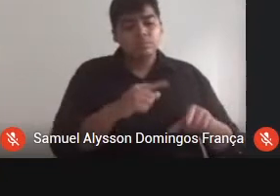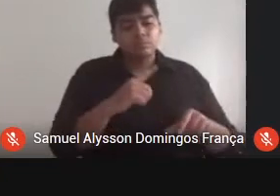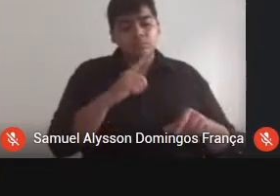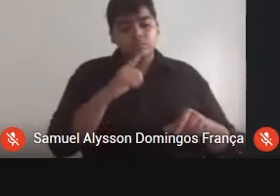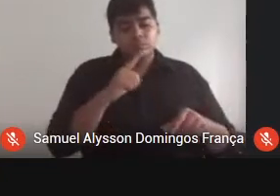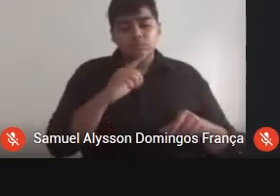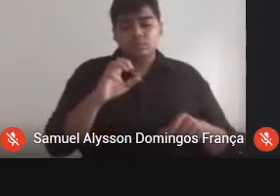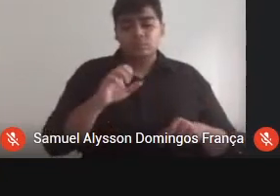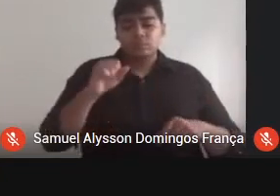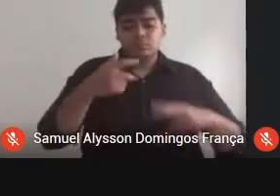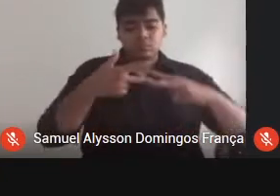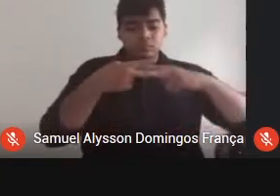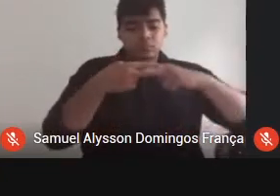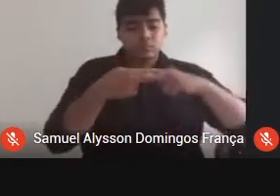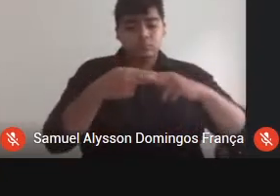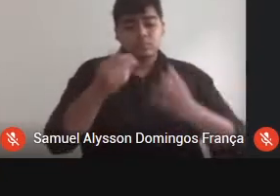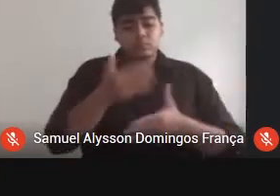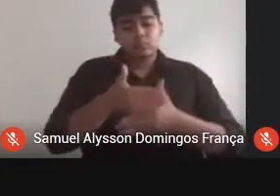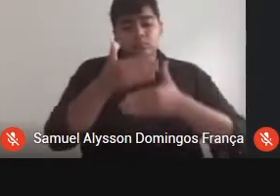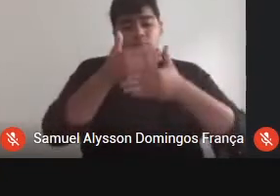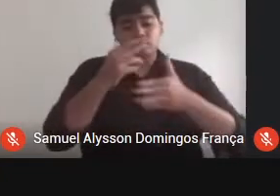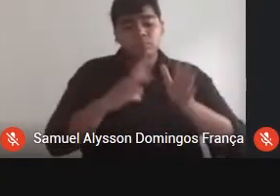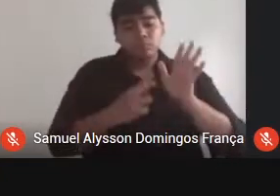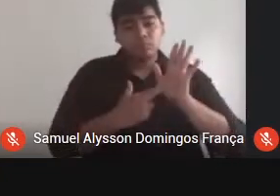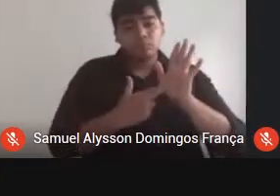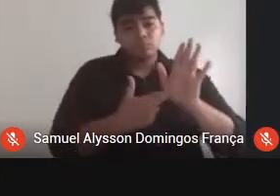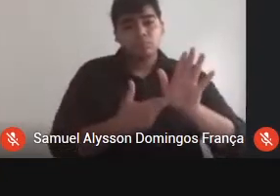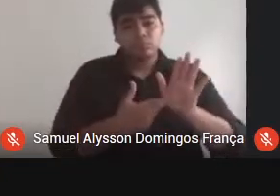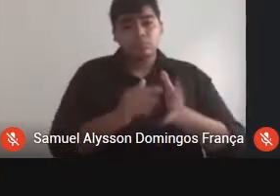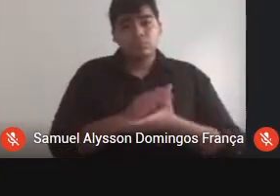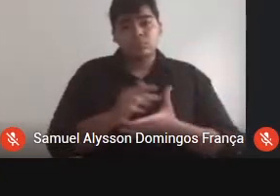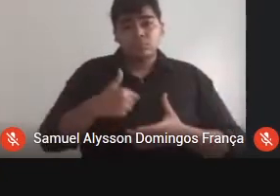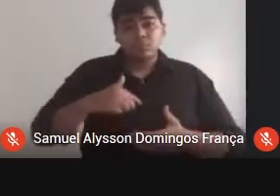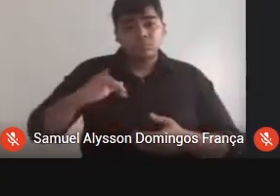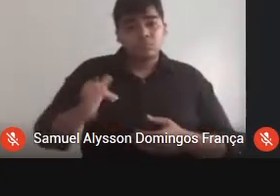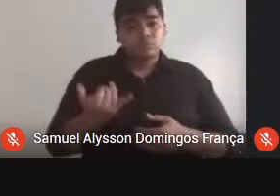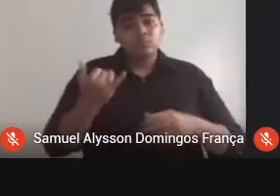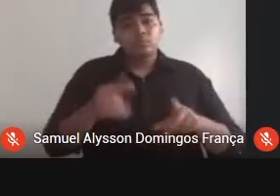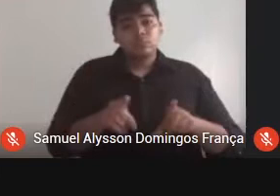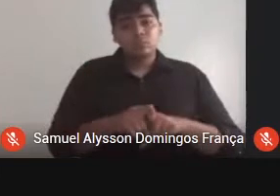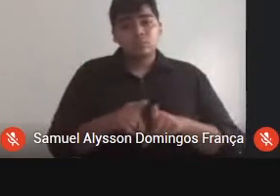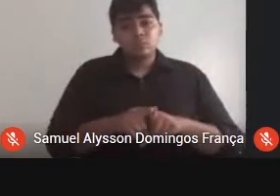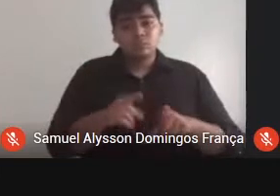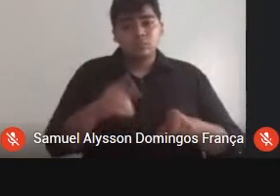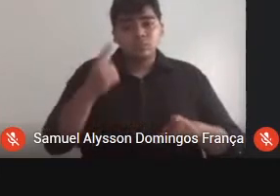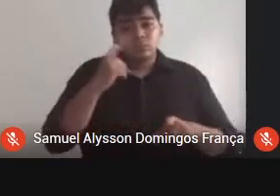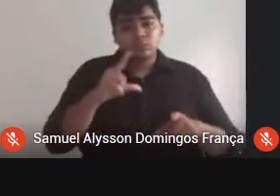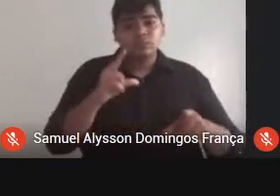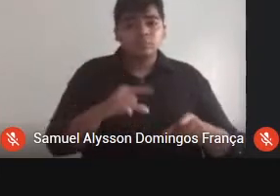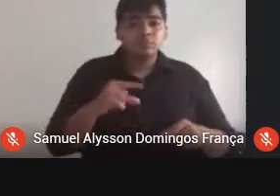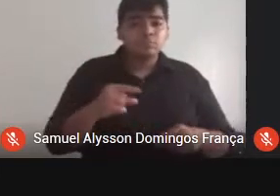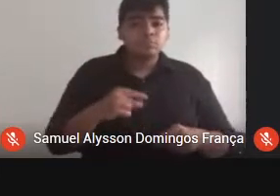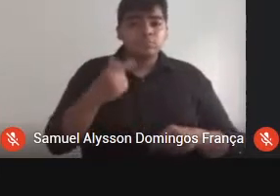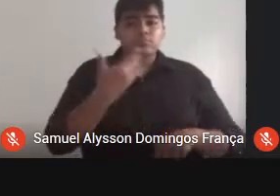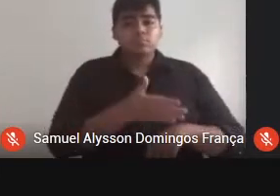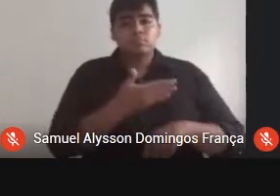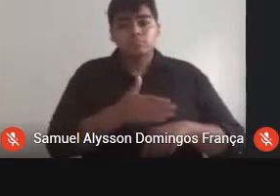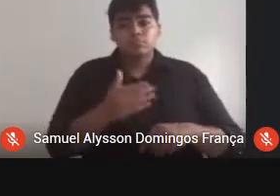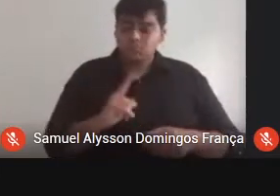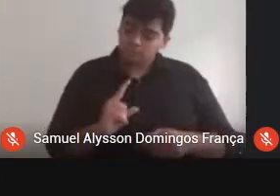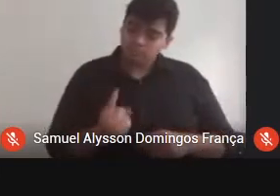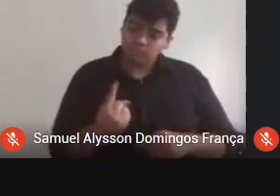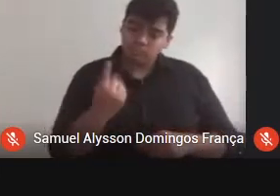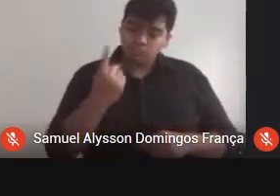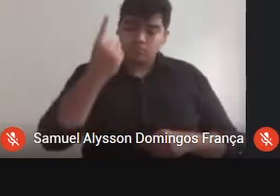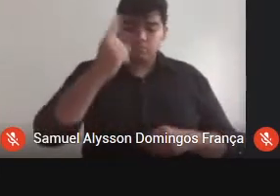das paredes, faz a representação, e eu aproveito também para explorar as circulações verticais, escadas e